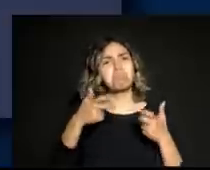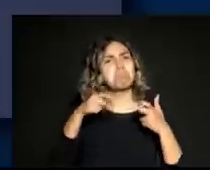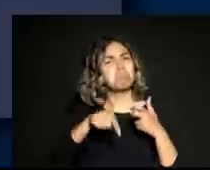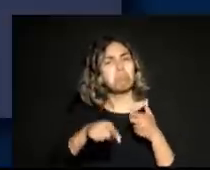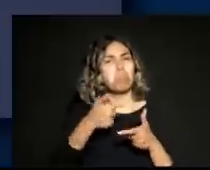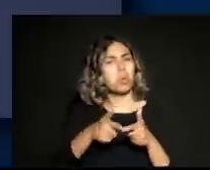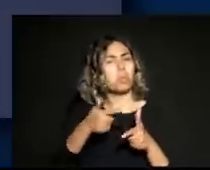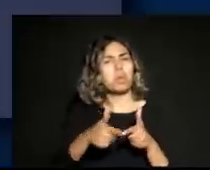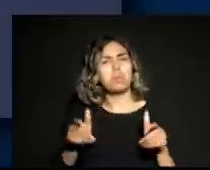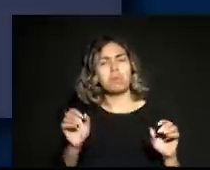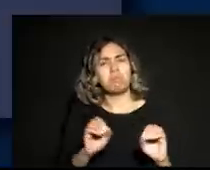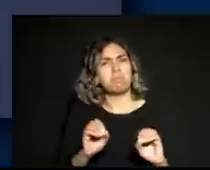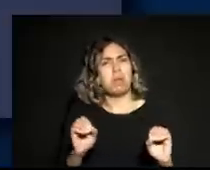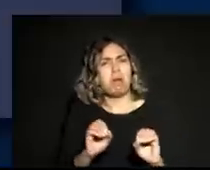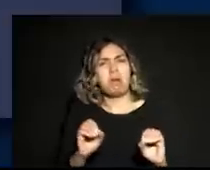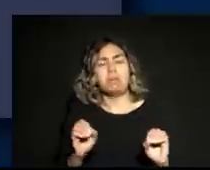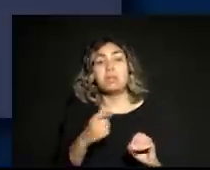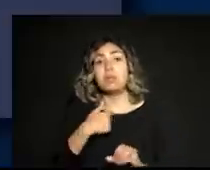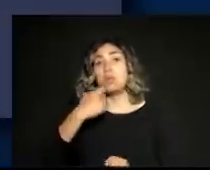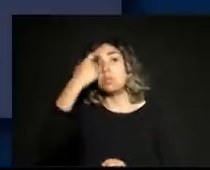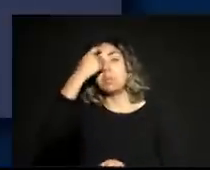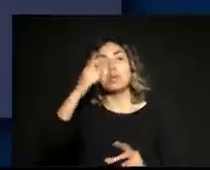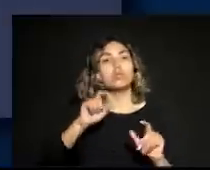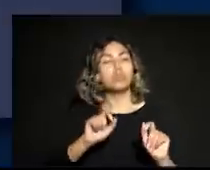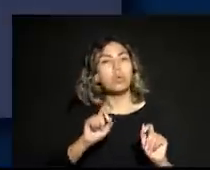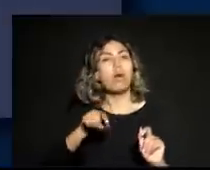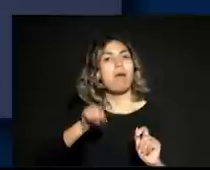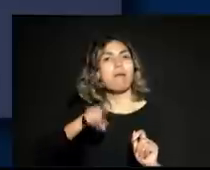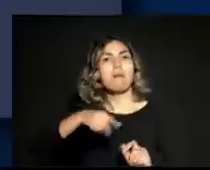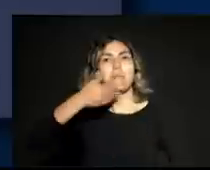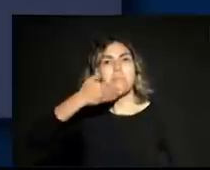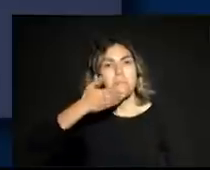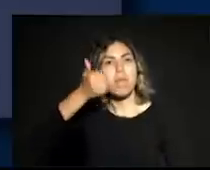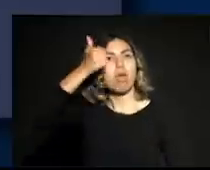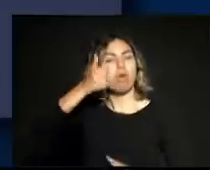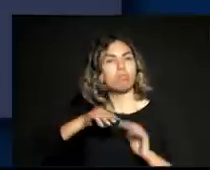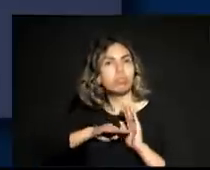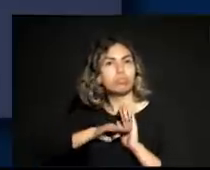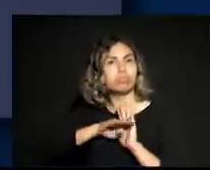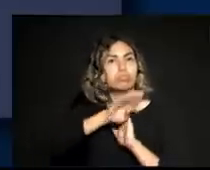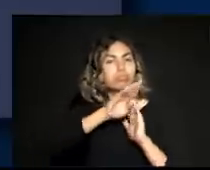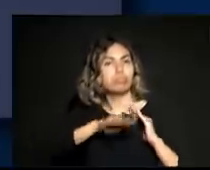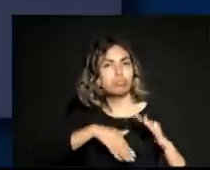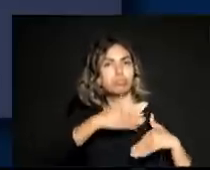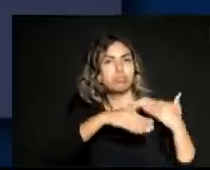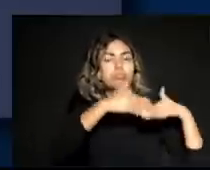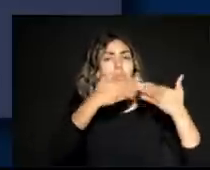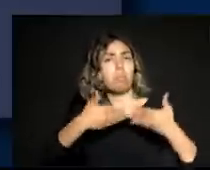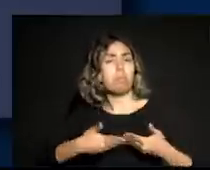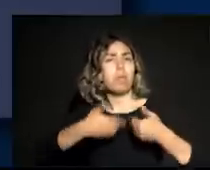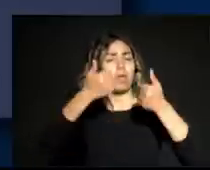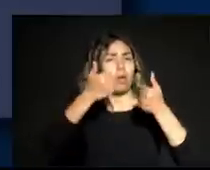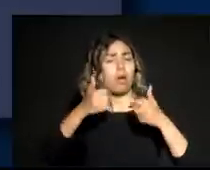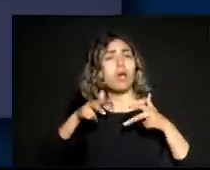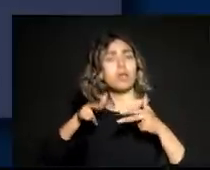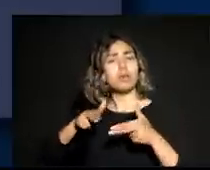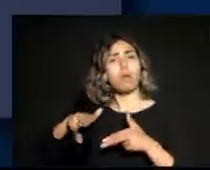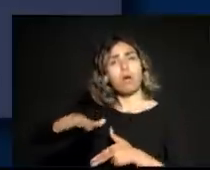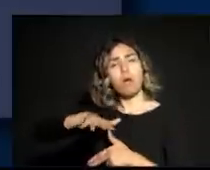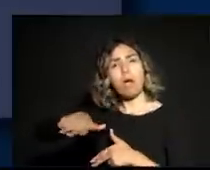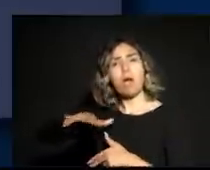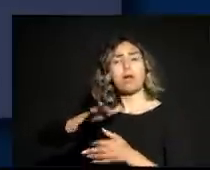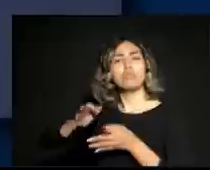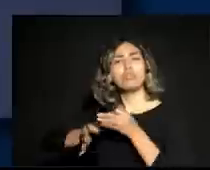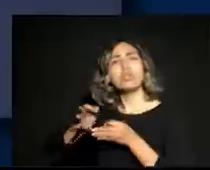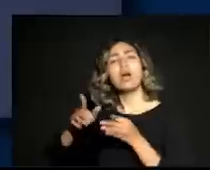problema institucional vejo até o contrário eu vejo isso um avanço institucional da mesma maneira que o judiciário descobriu de que ele pode